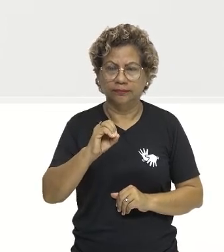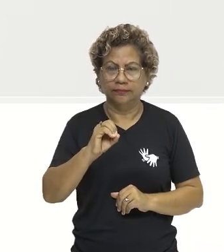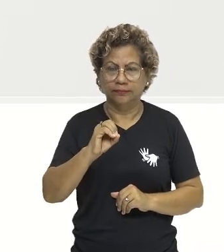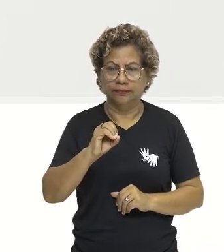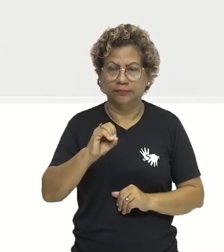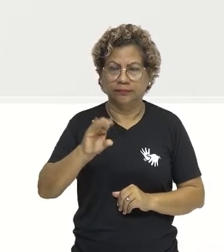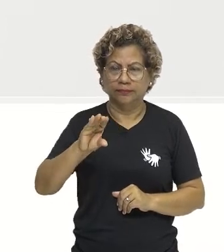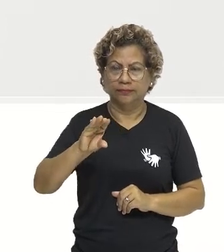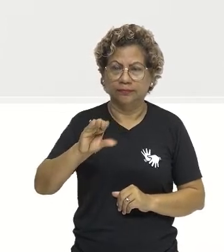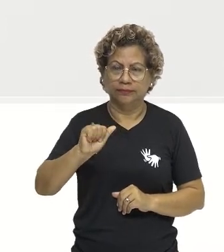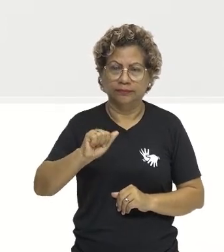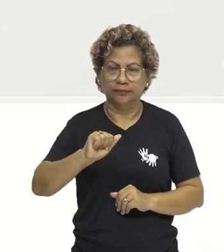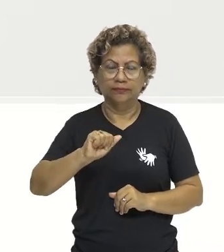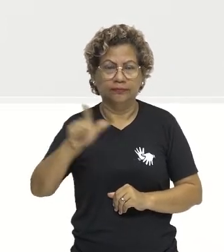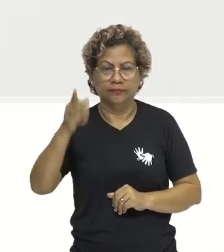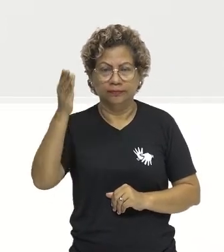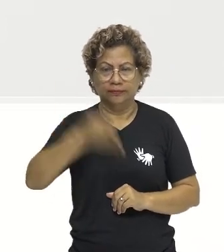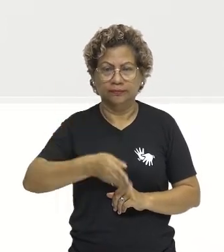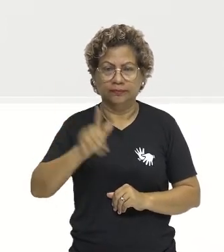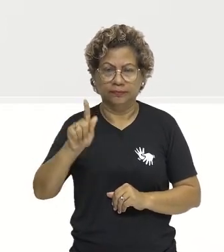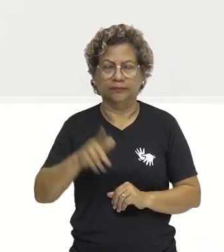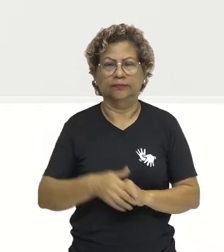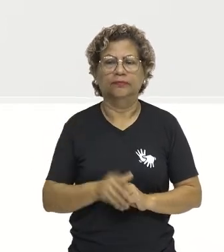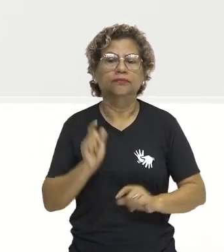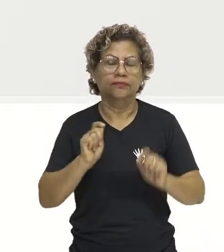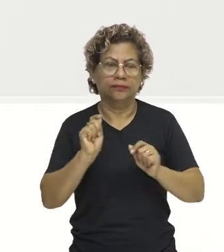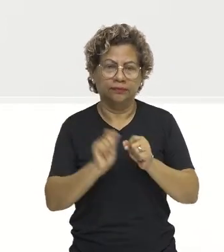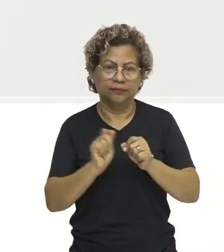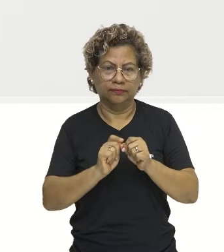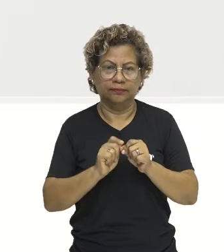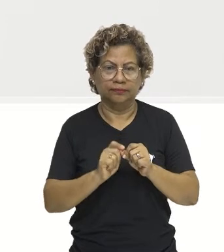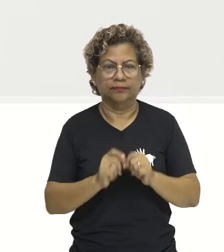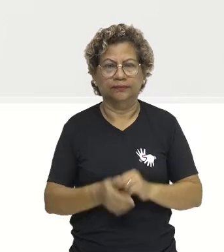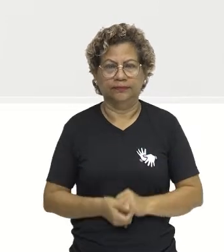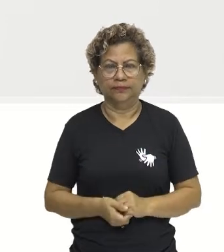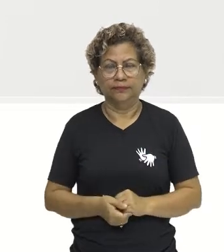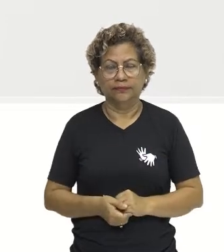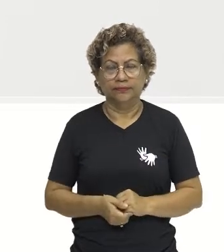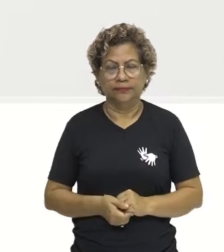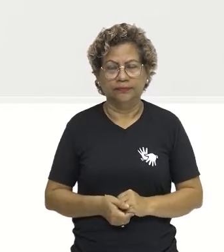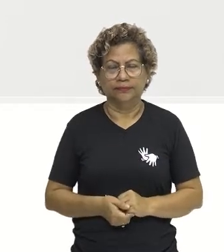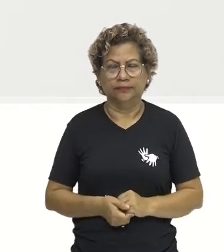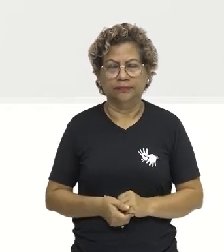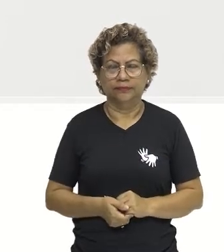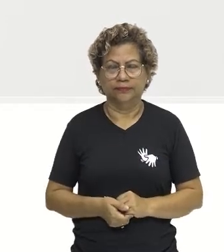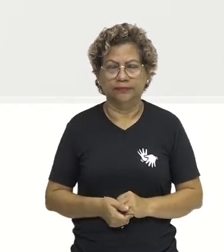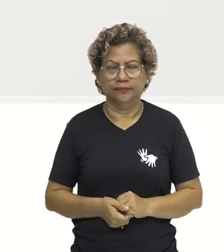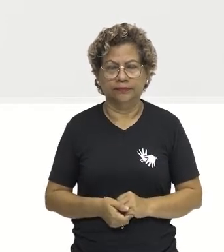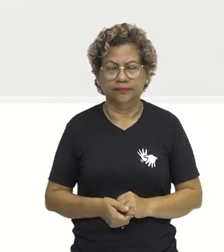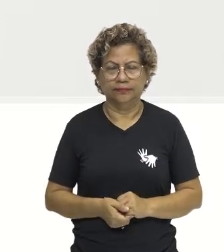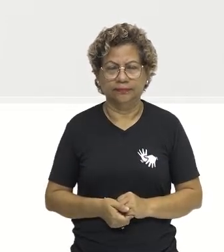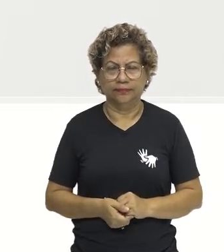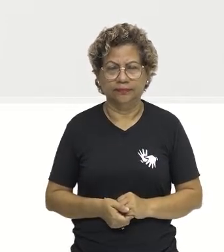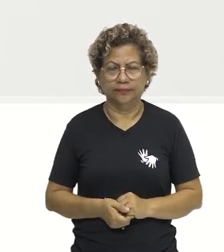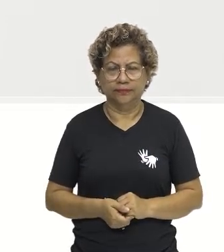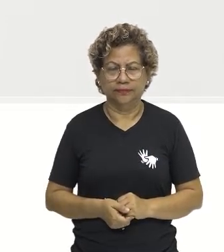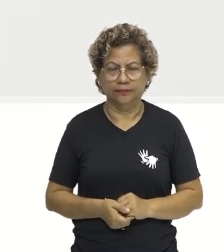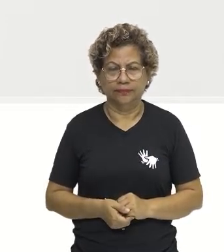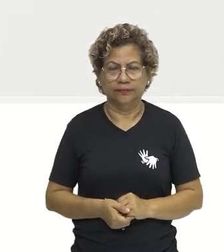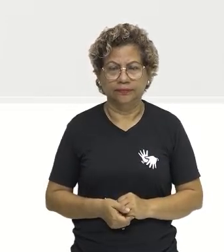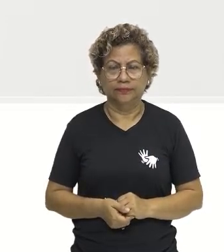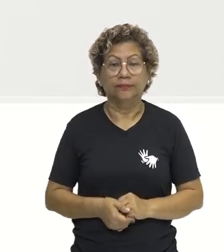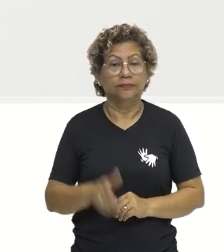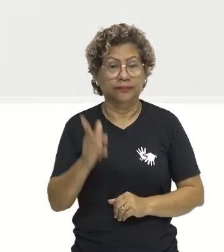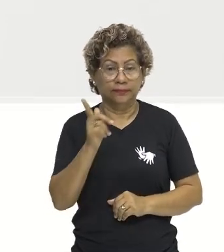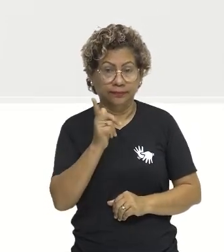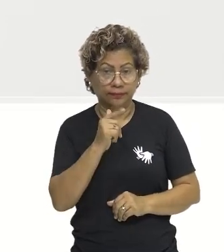ser em quilograma. Aí eu tenho o corpo A, vamos chamar de corpo A ou de água. Corpo A da água,